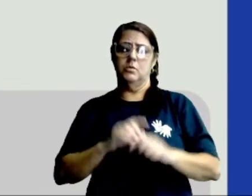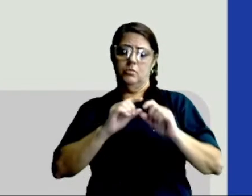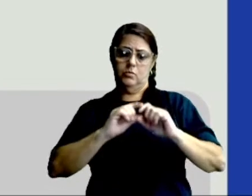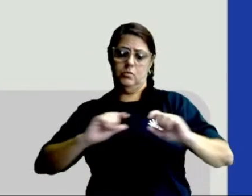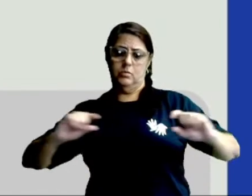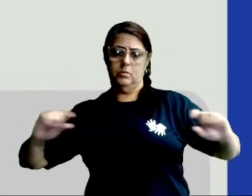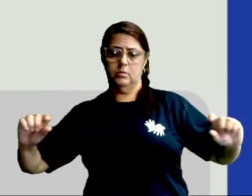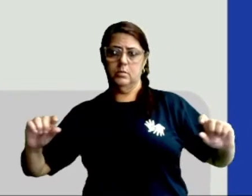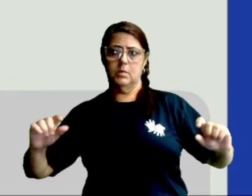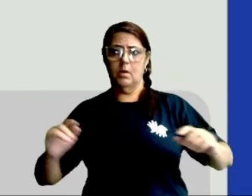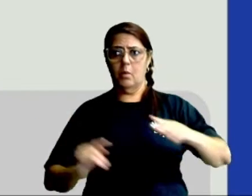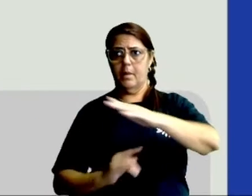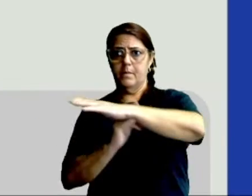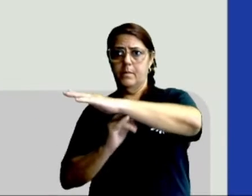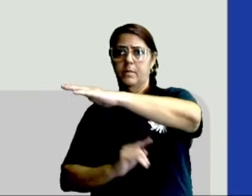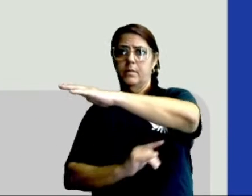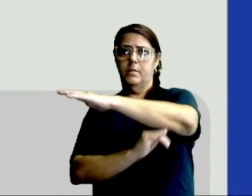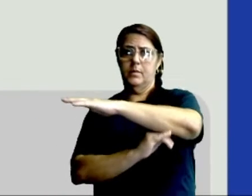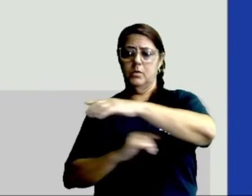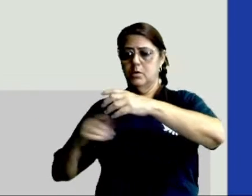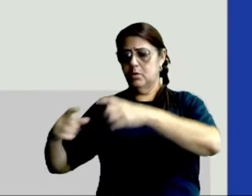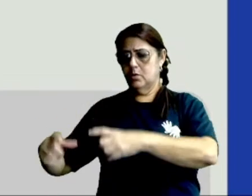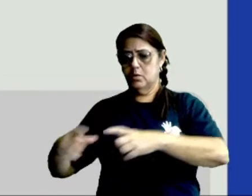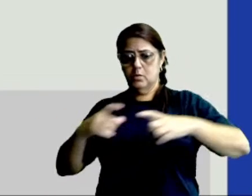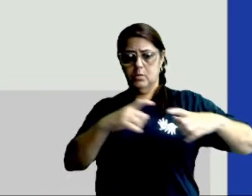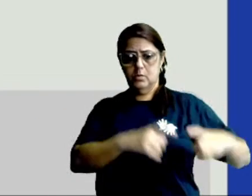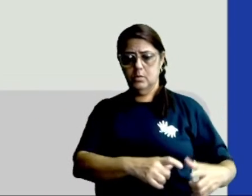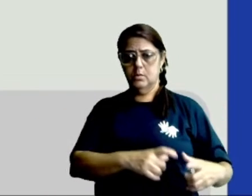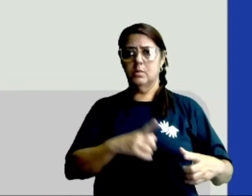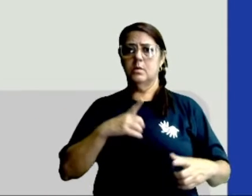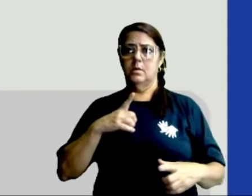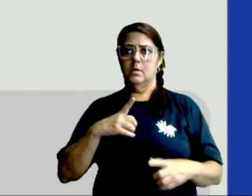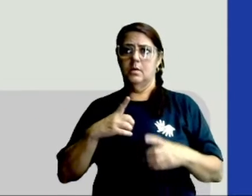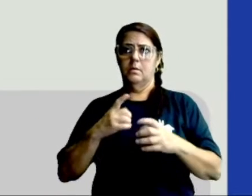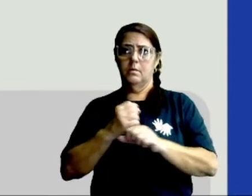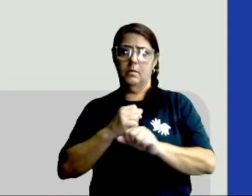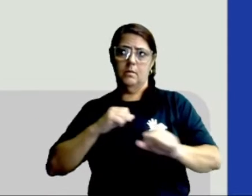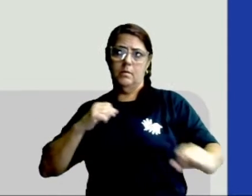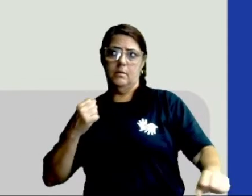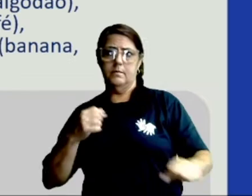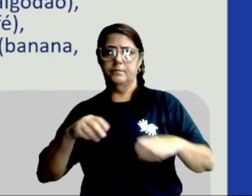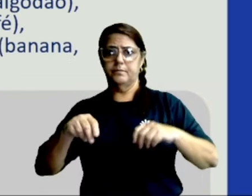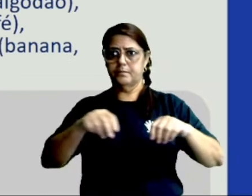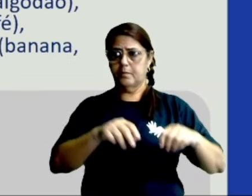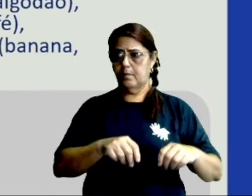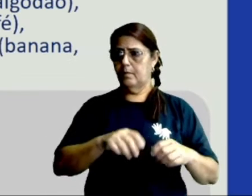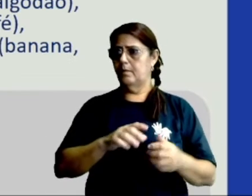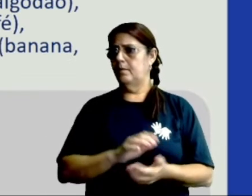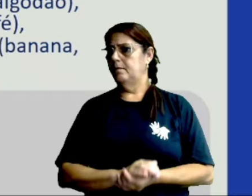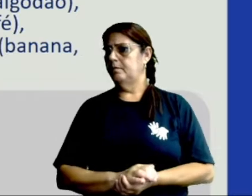né, uma ponte ligando essas duas porções maiores de terra.